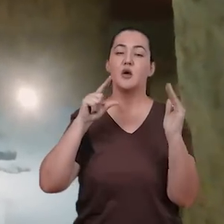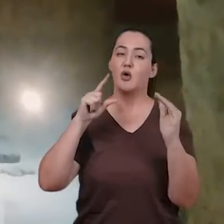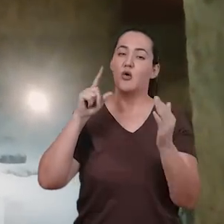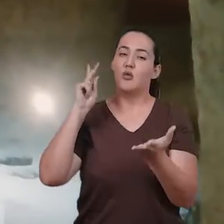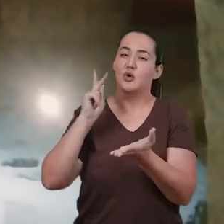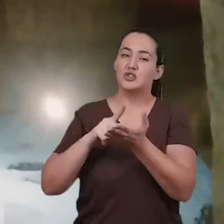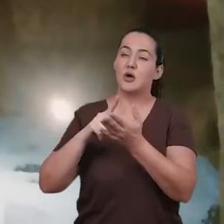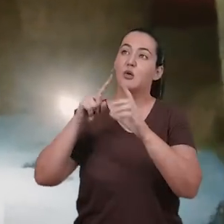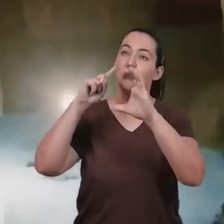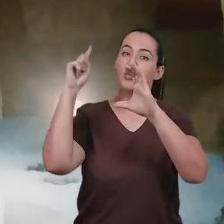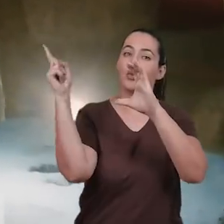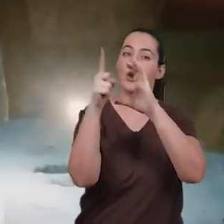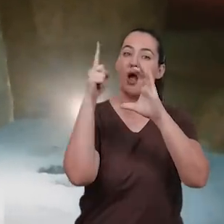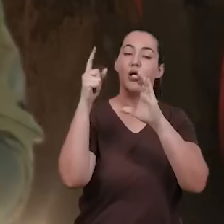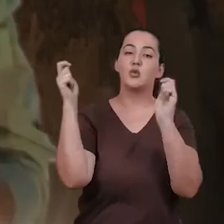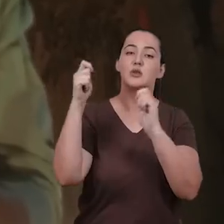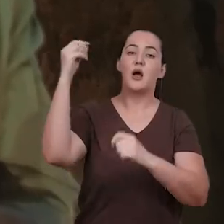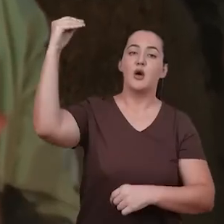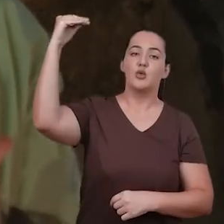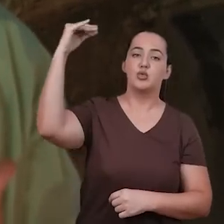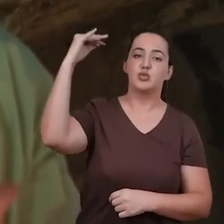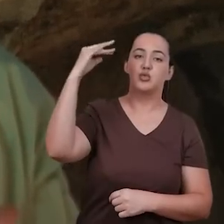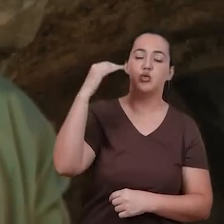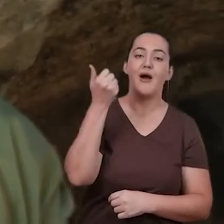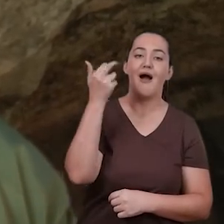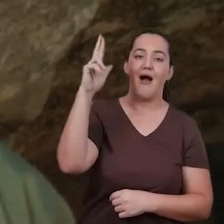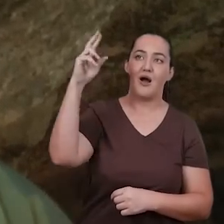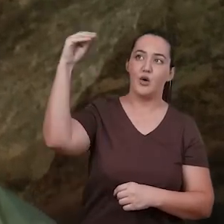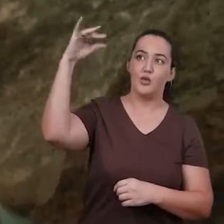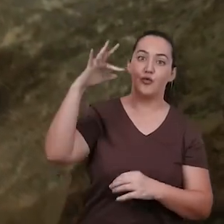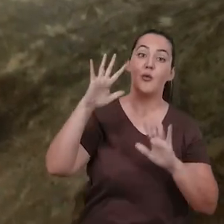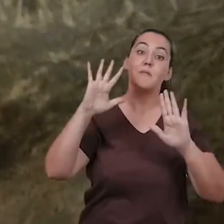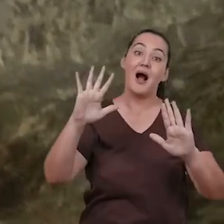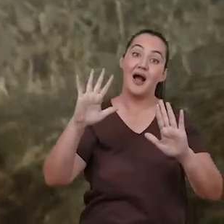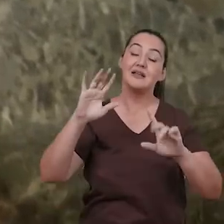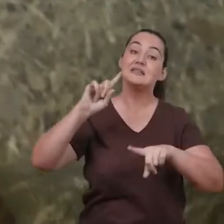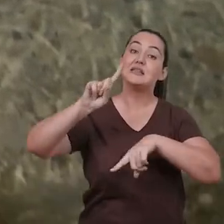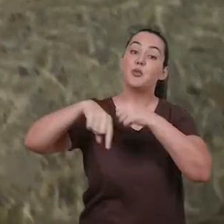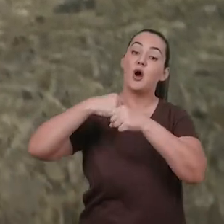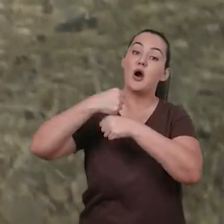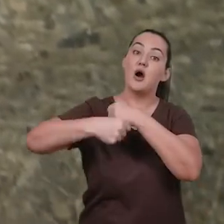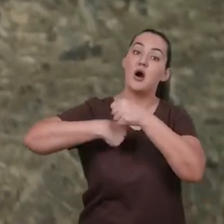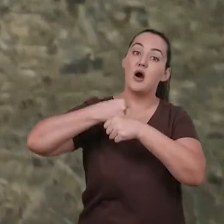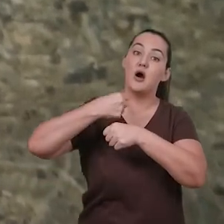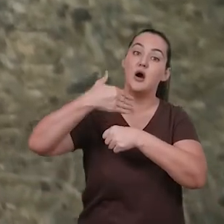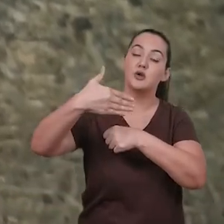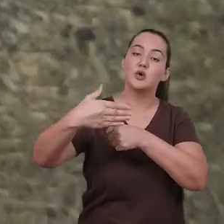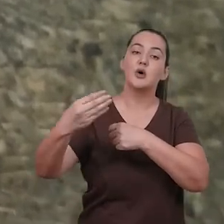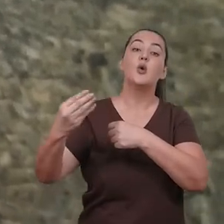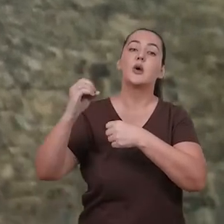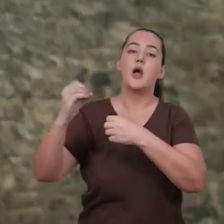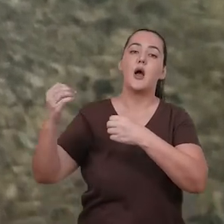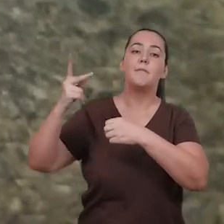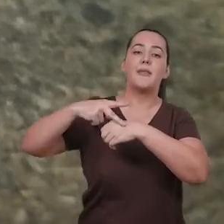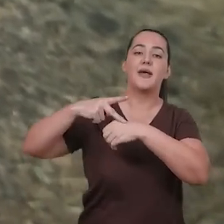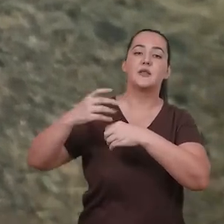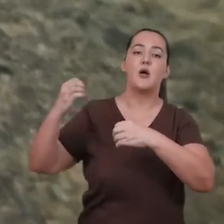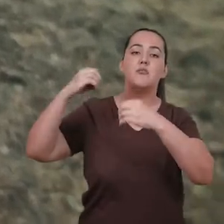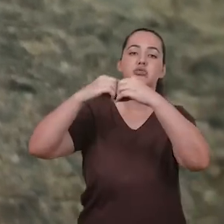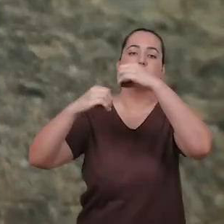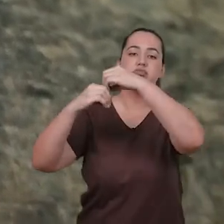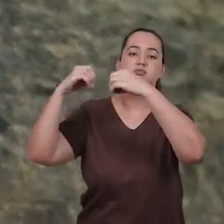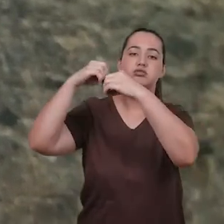seria originalmente um respirador, um lugar para entrada de oxigênio. Mas, evidentemente, alguém, em épocas posteriores,